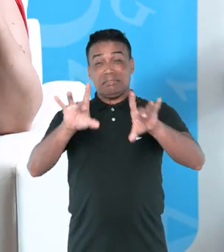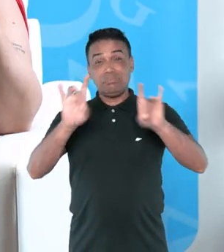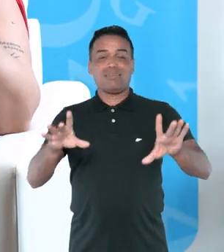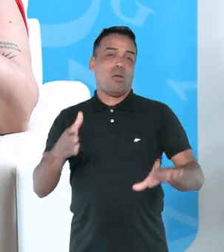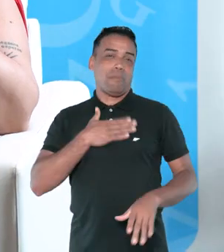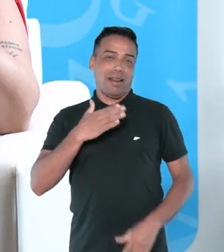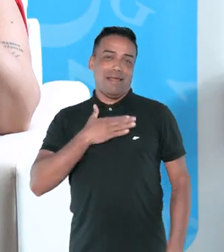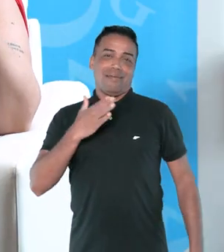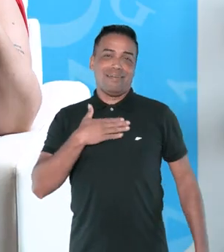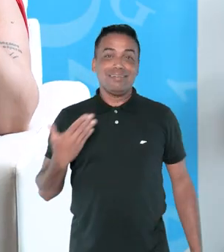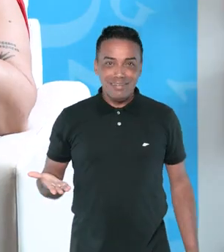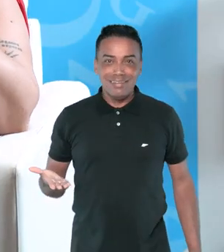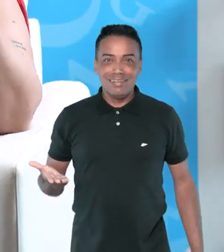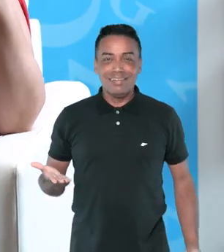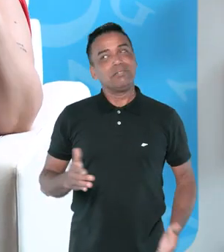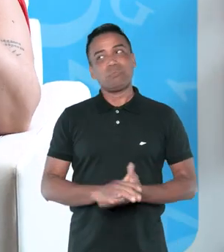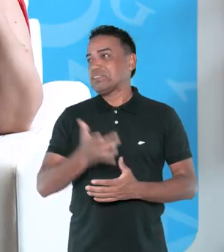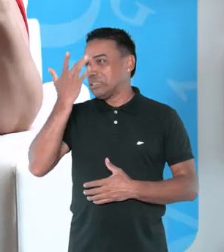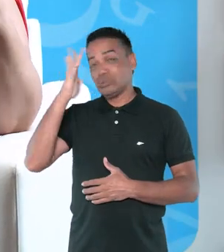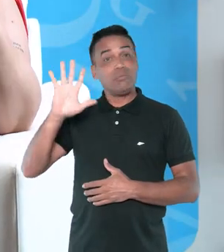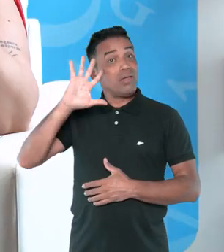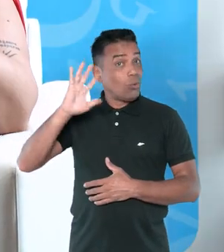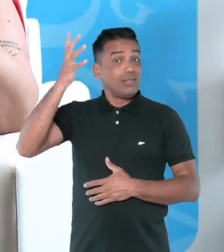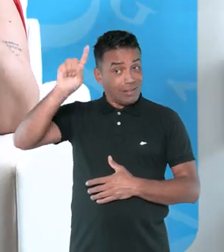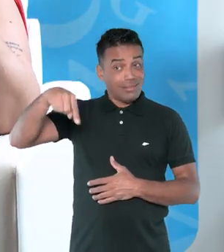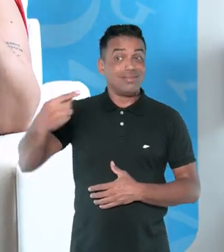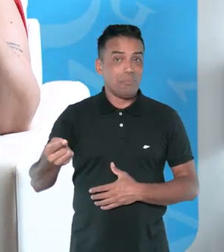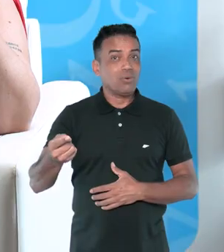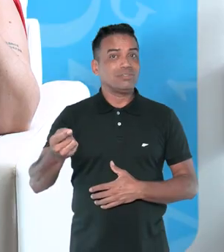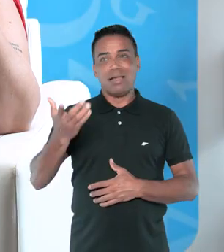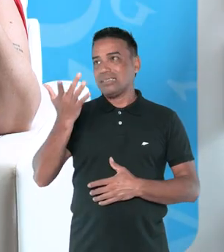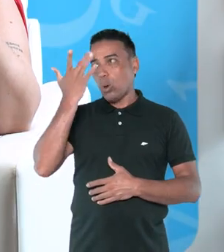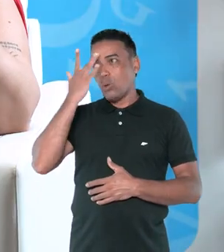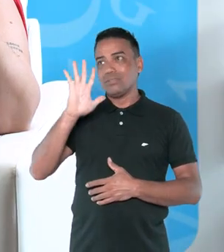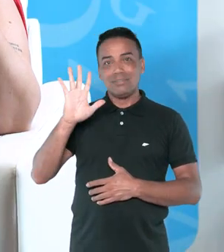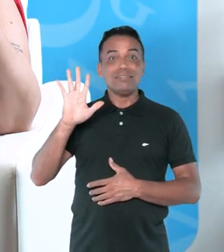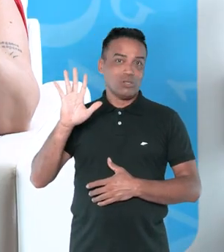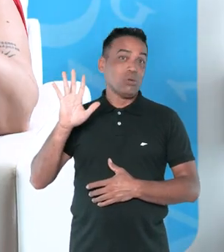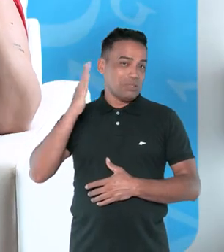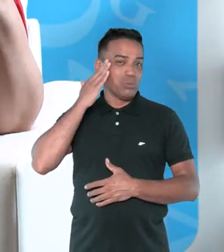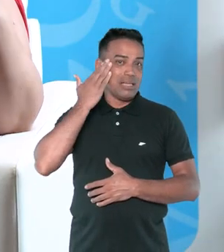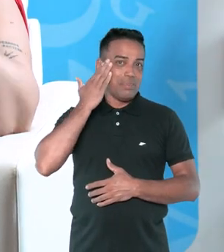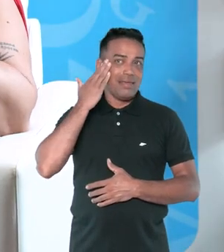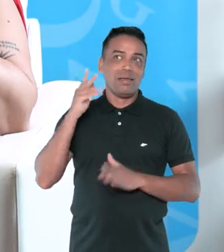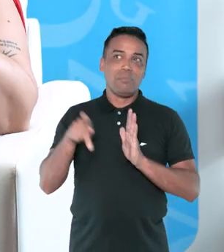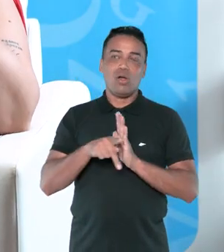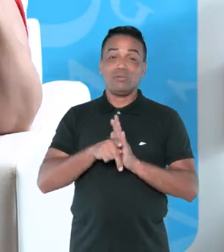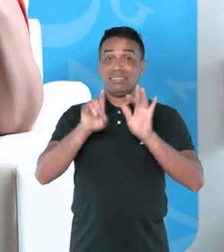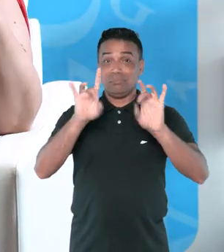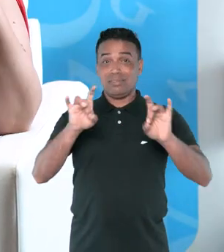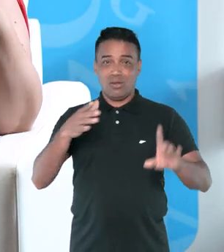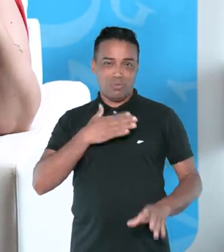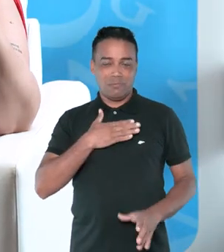estava. Era, sei lá, não sabia o que ia acontecer depois, mas eu sabia que ali ia ser uma coisa inesquecível, todos os minutos. Aí